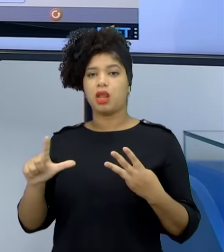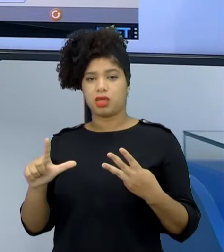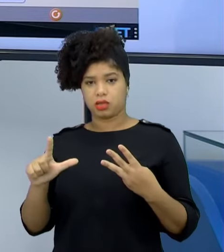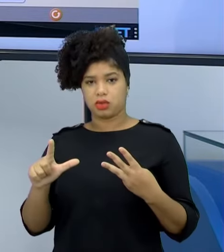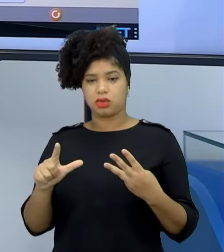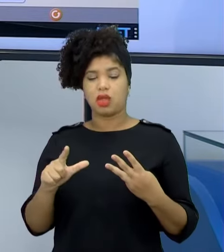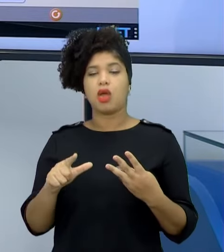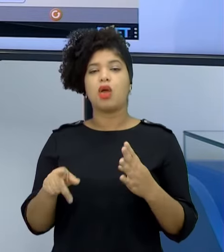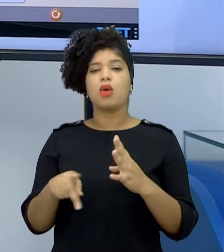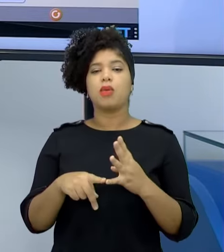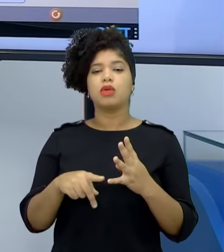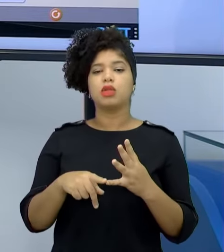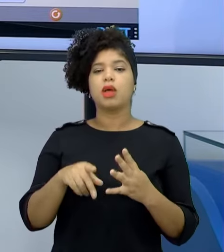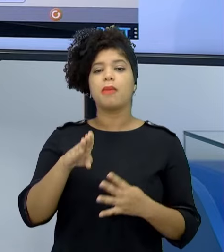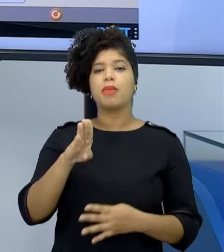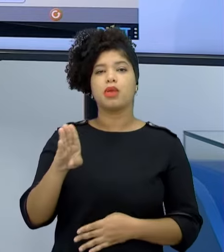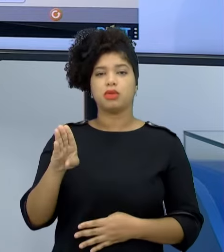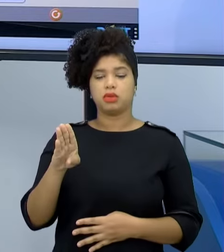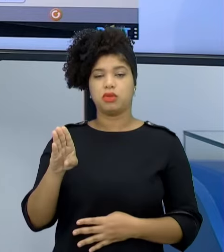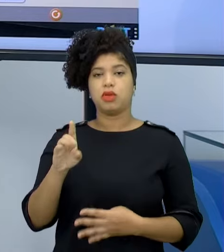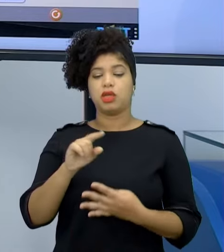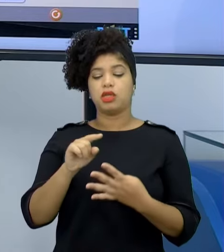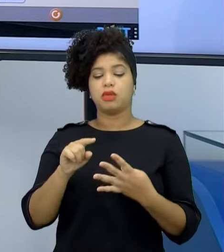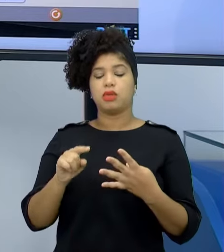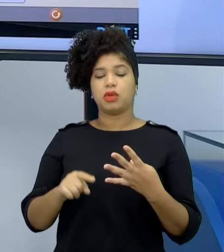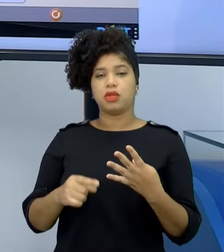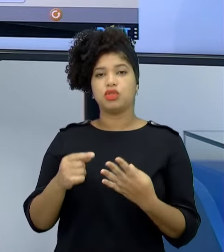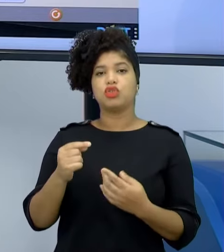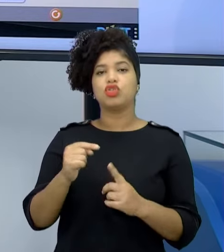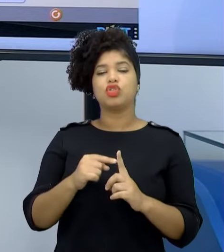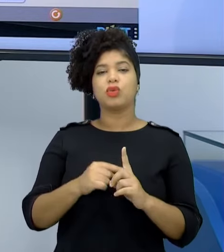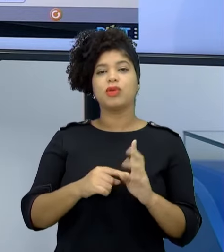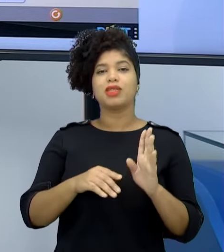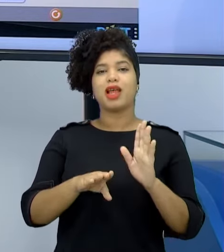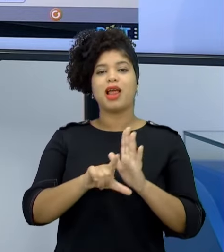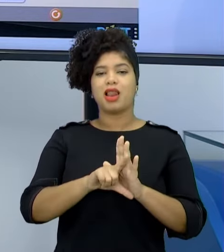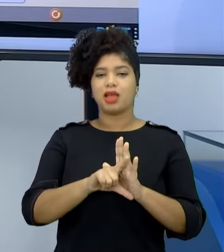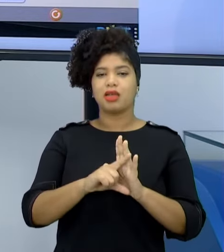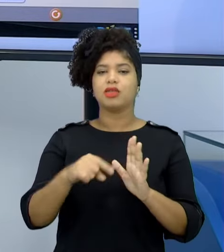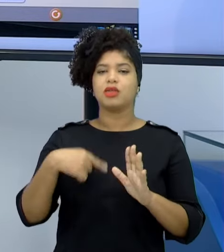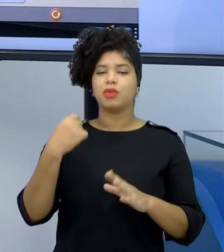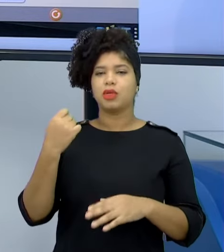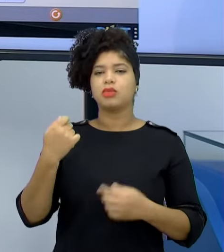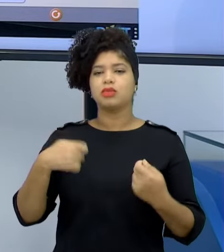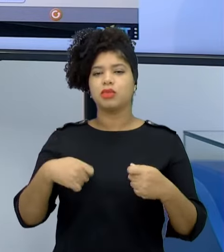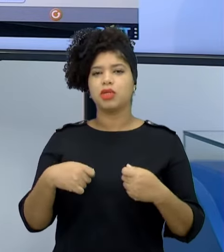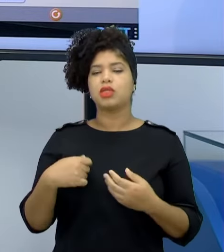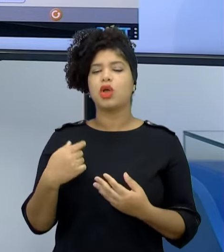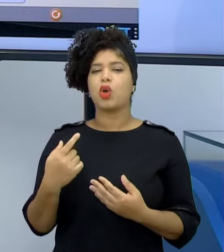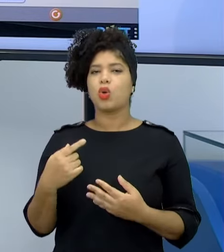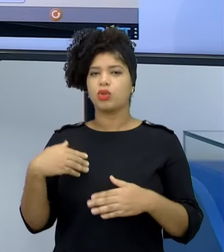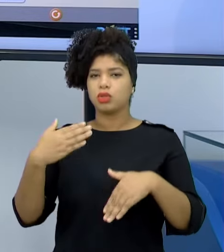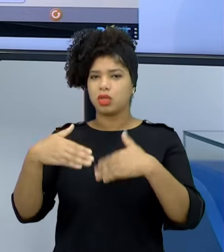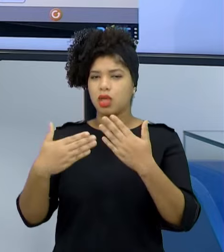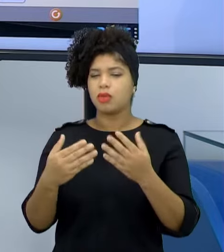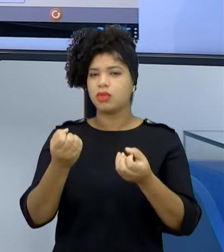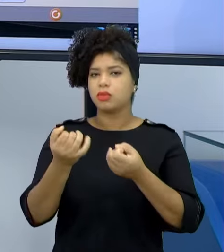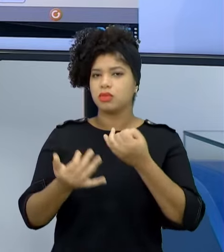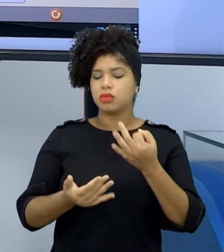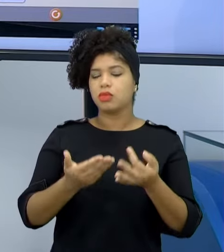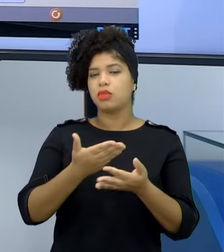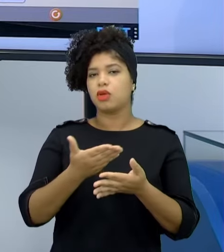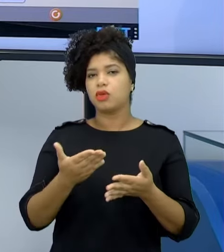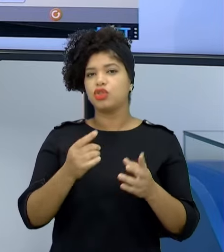lei de Biot-Savart. Ali tem várias leis que a gente vai precisar aí contemporizar, a gente vai precisar